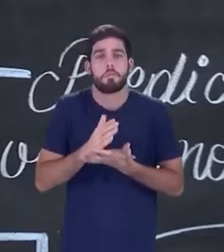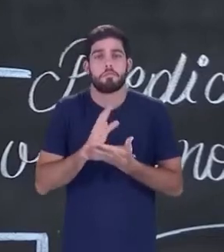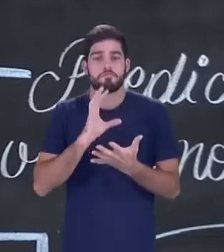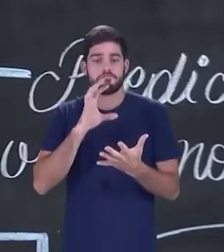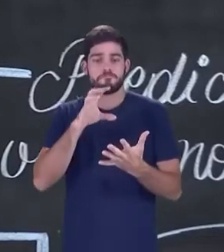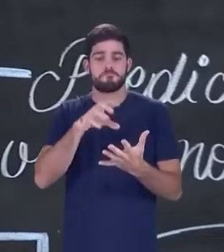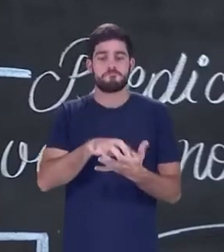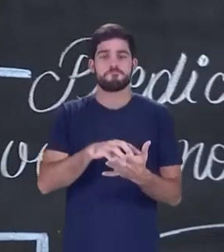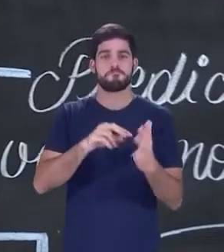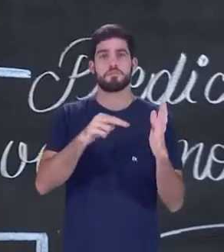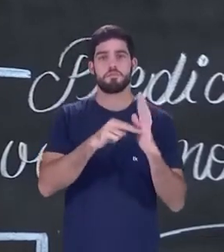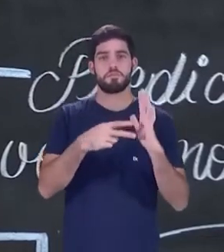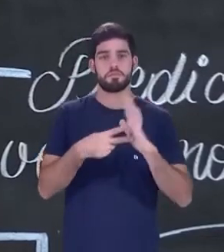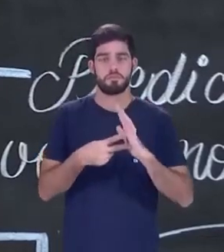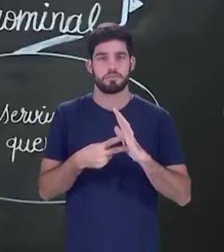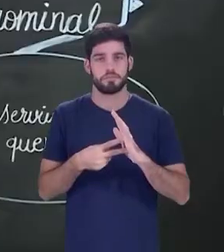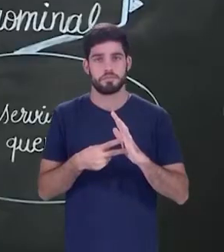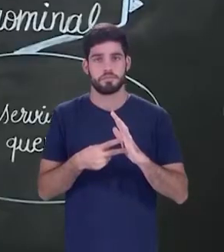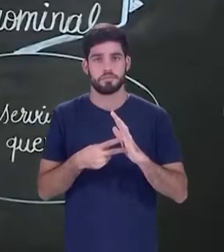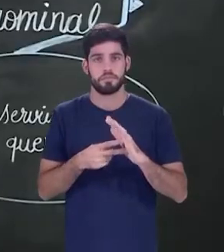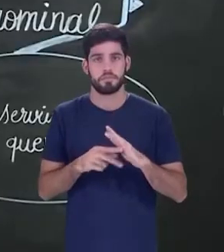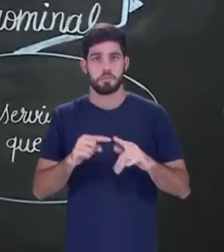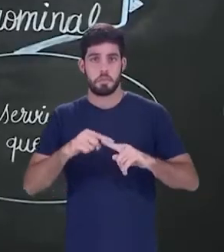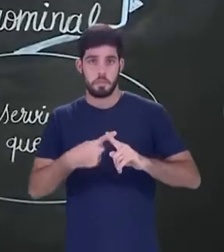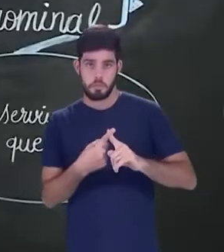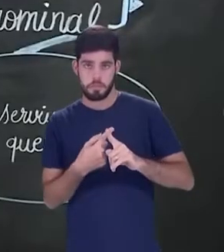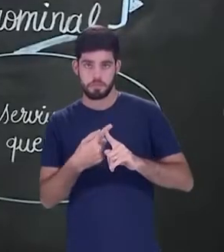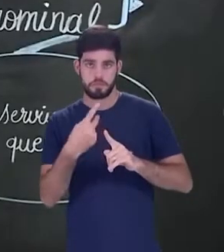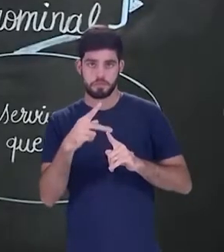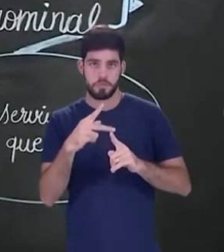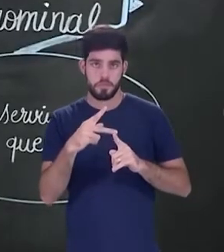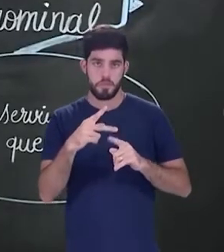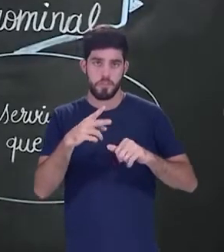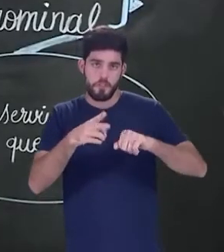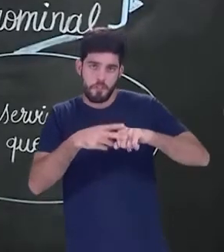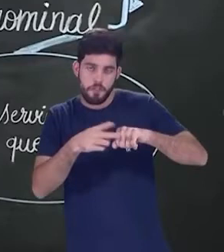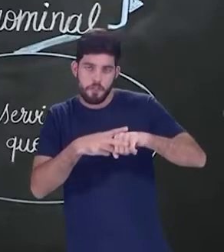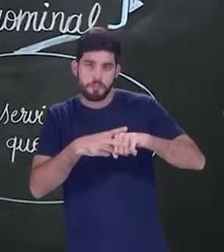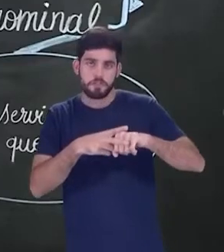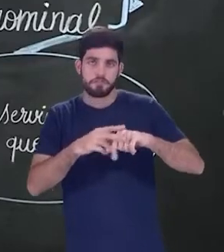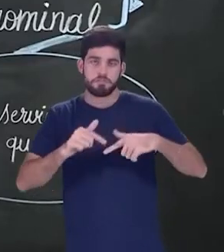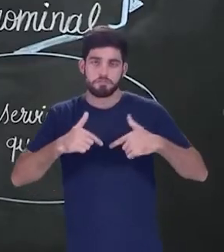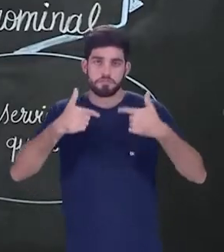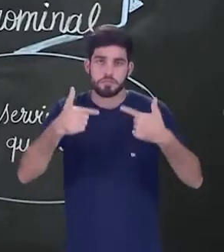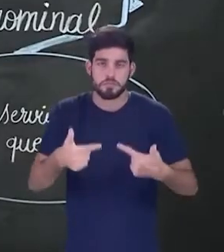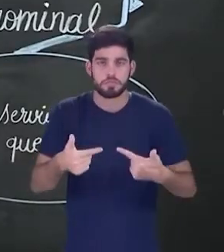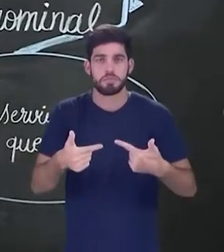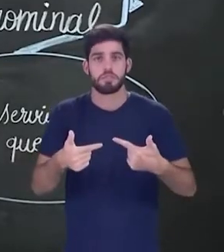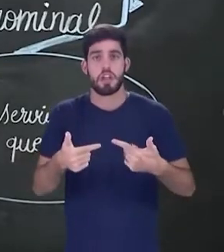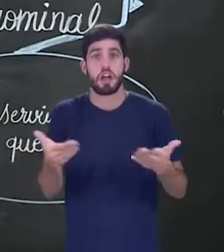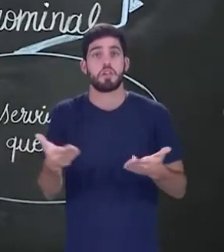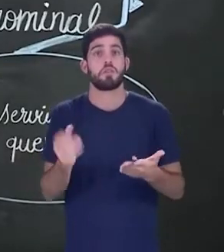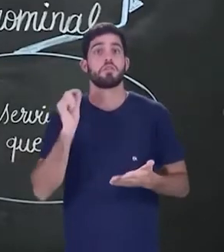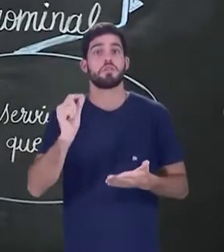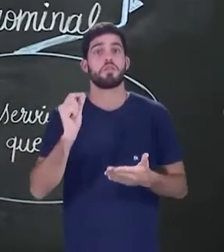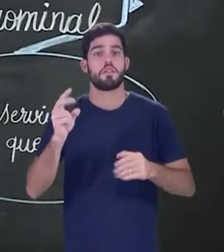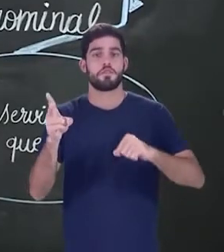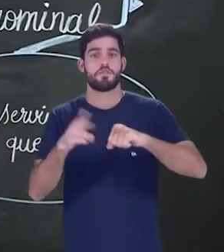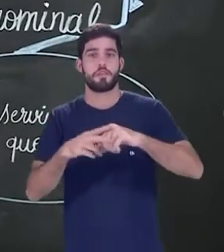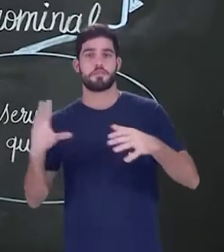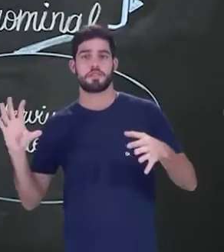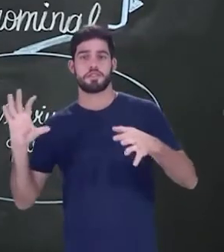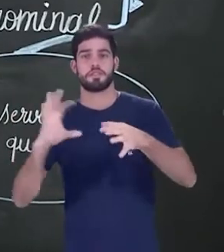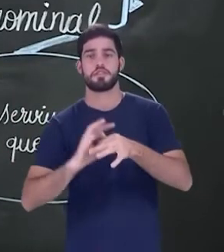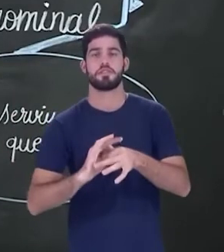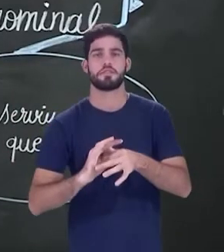significação desse predicado. Mais do que o verbo de ação que foi indicado aqui, agora nós temos um verbo de